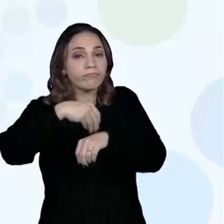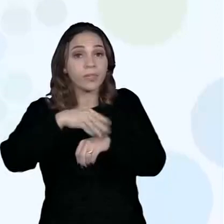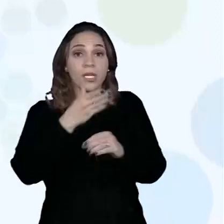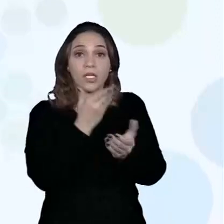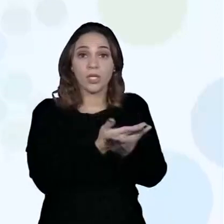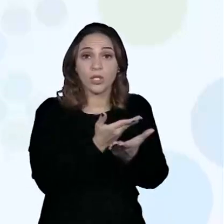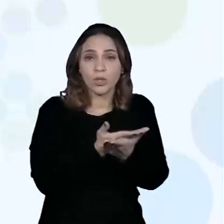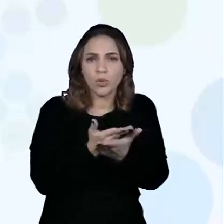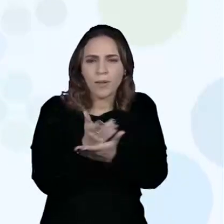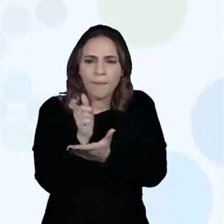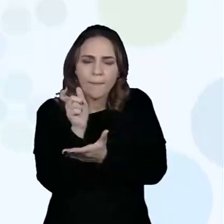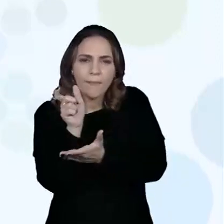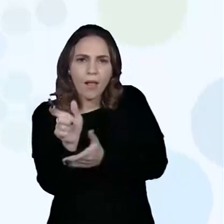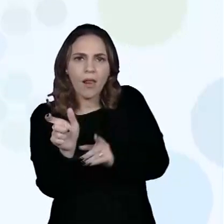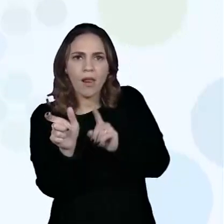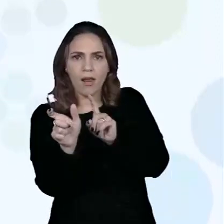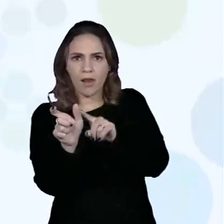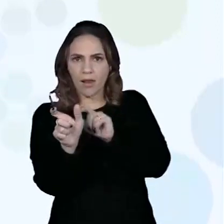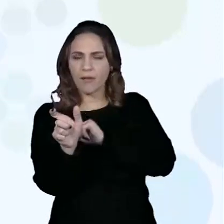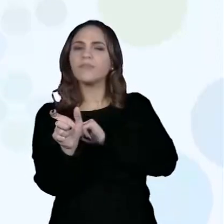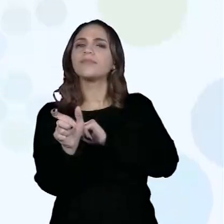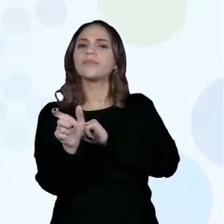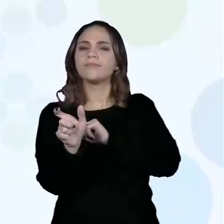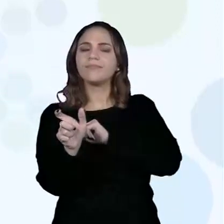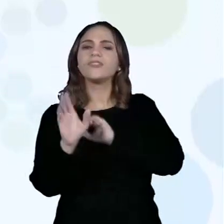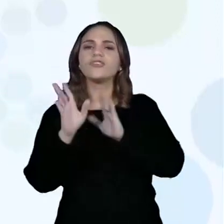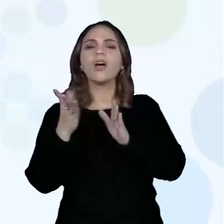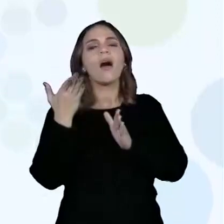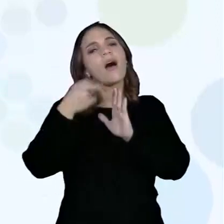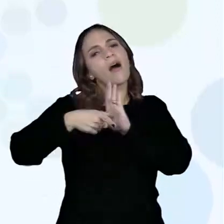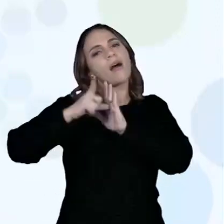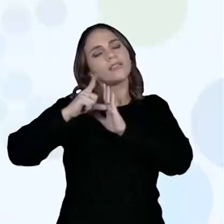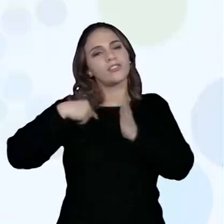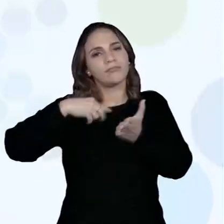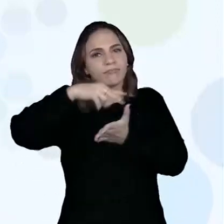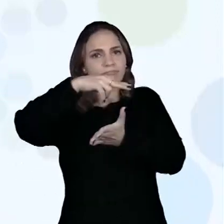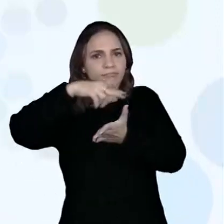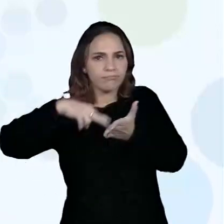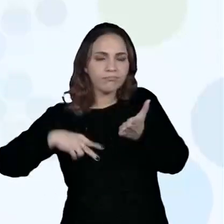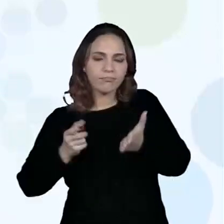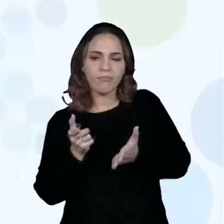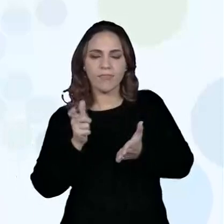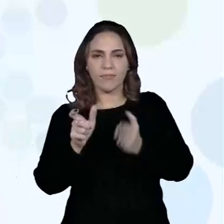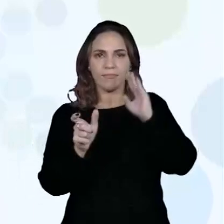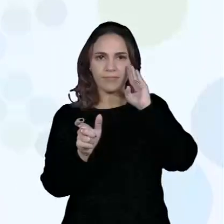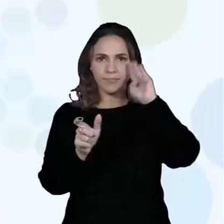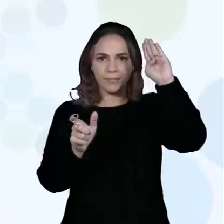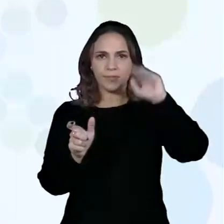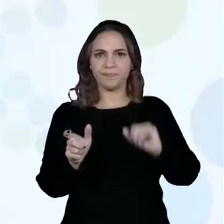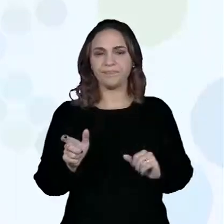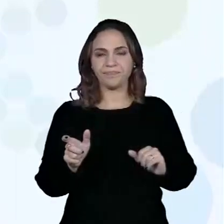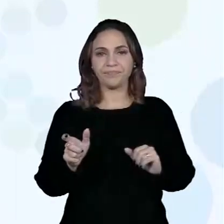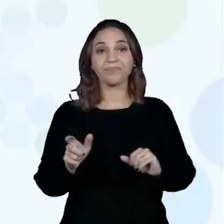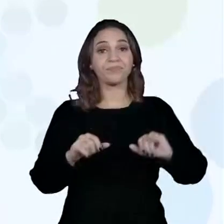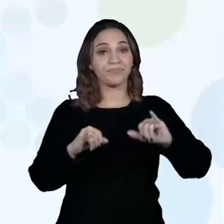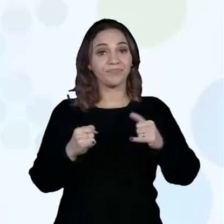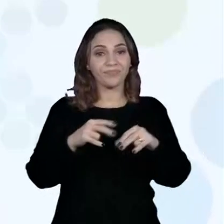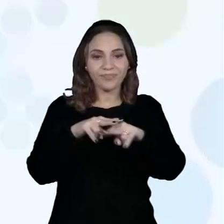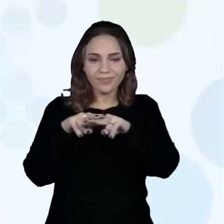palavras destacadas na resenha lida anteriormente. Uma retomada